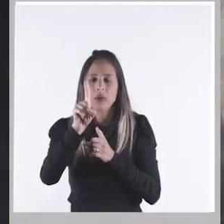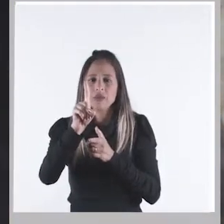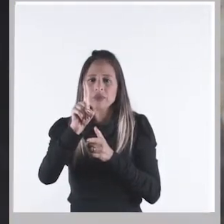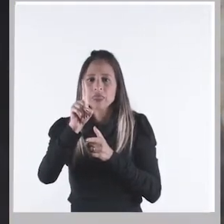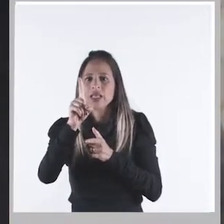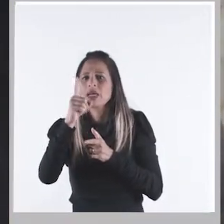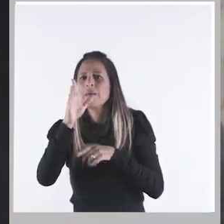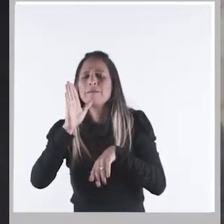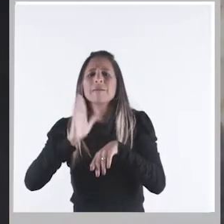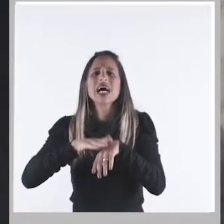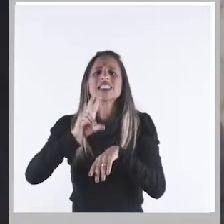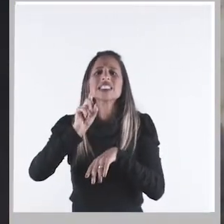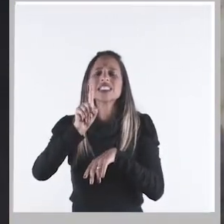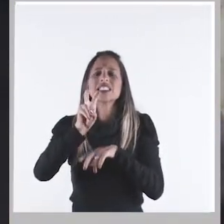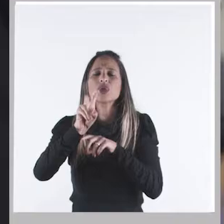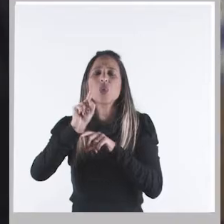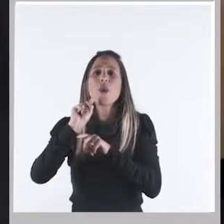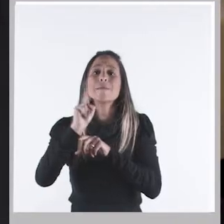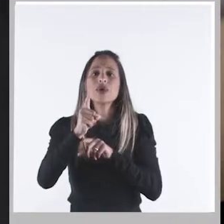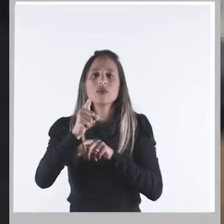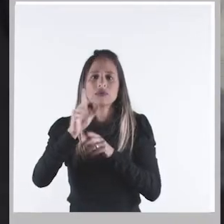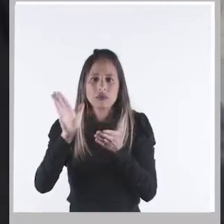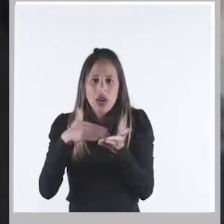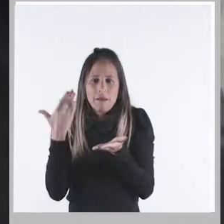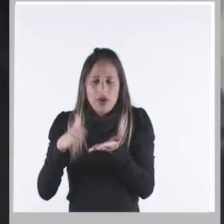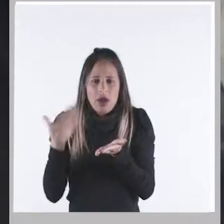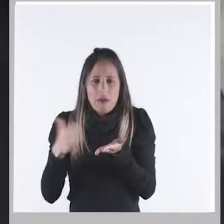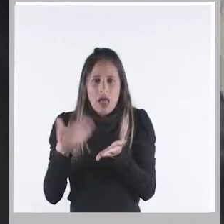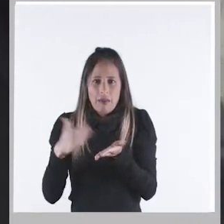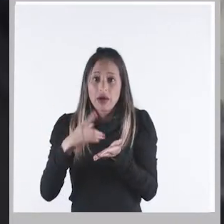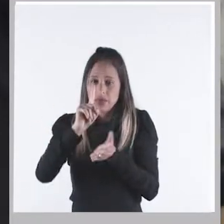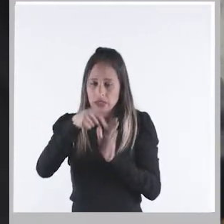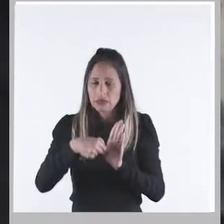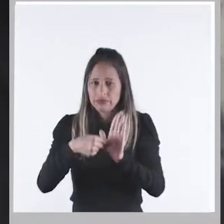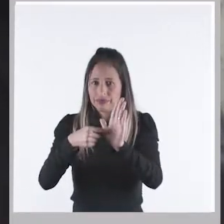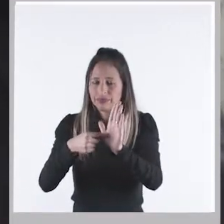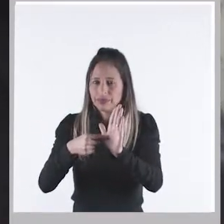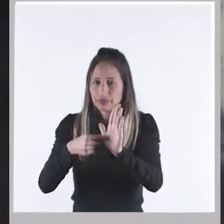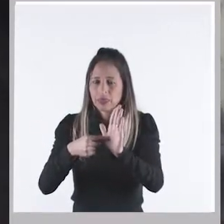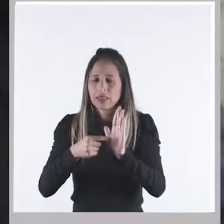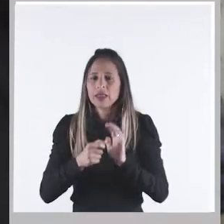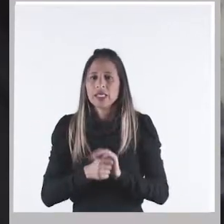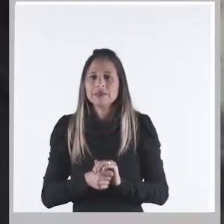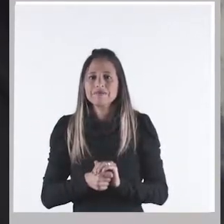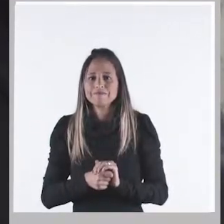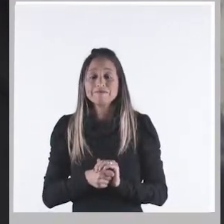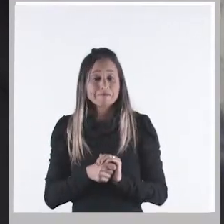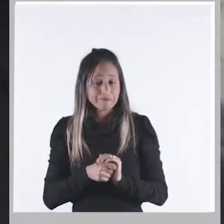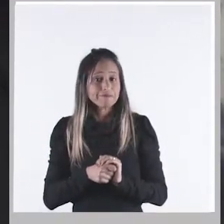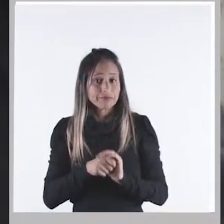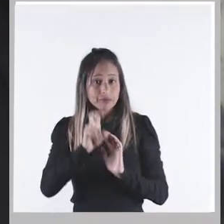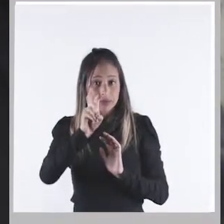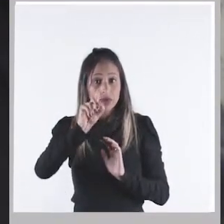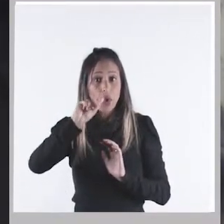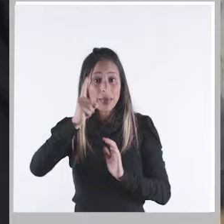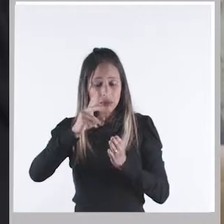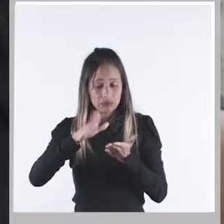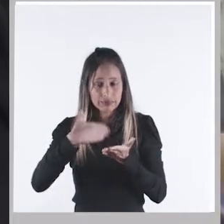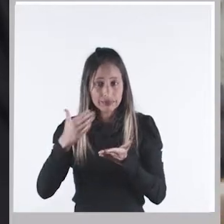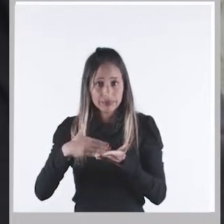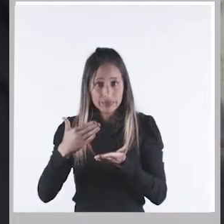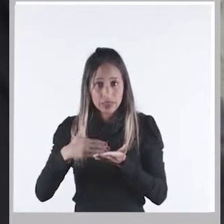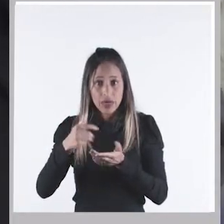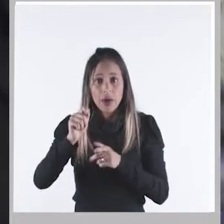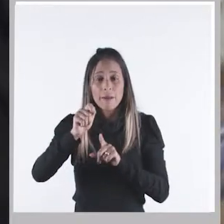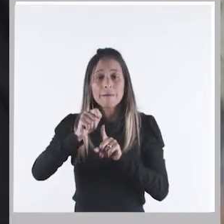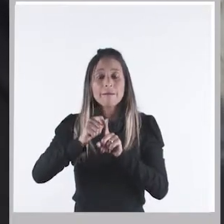né, deixou mais de 5.000 páginas manuscritas que agora vão ser publicadas, né, por uma grande editora. Agora, no